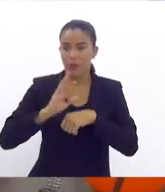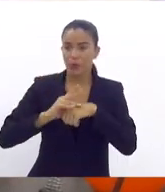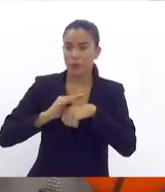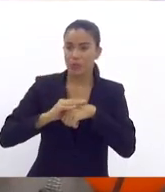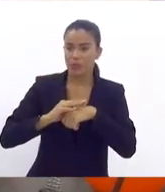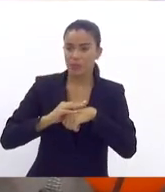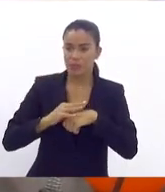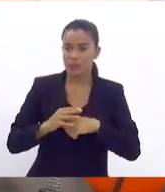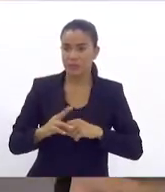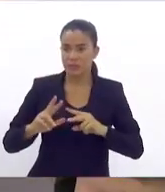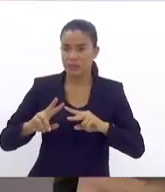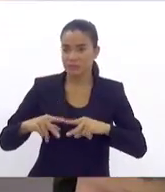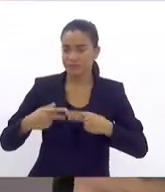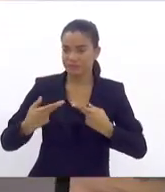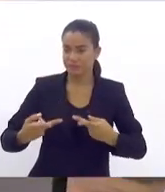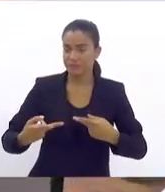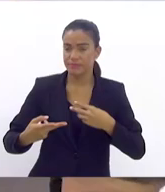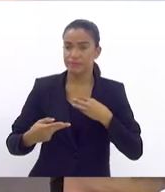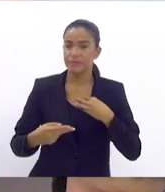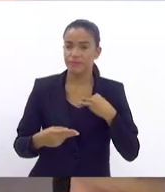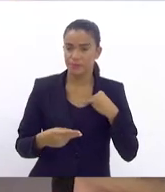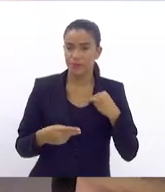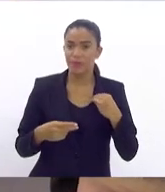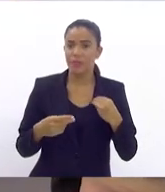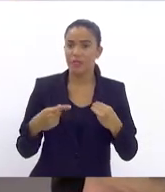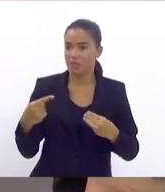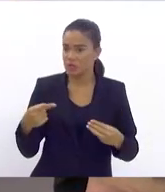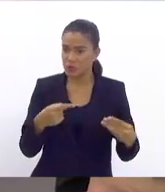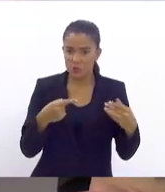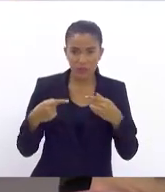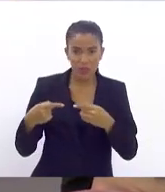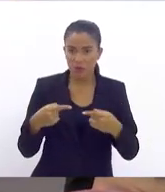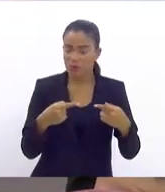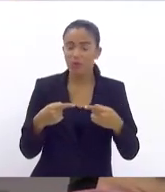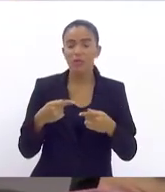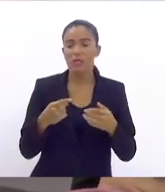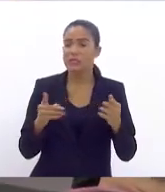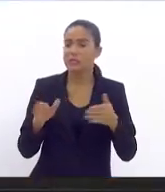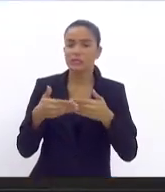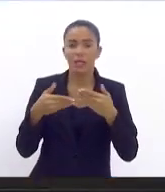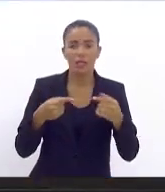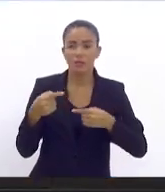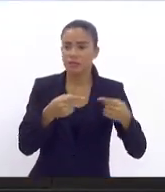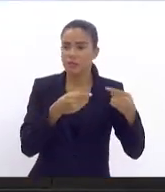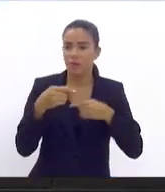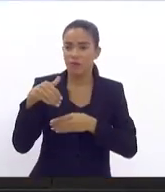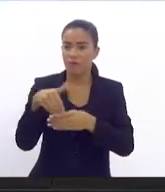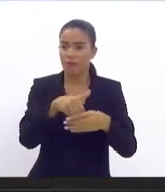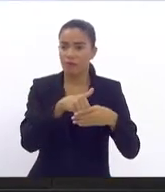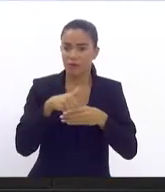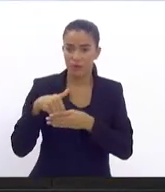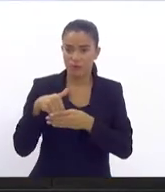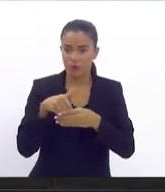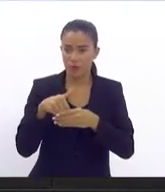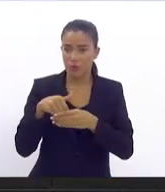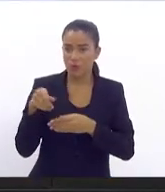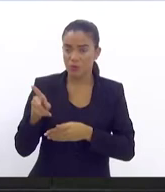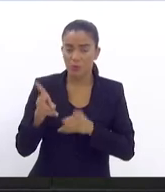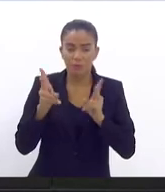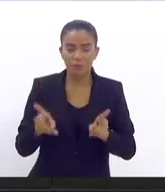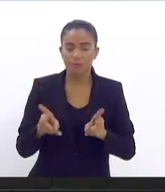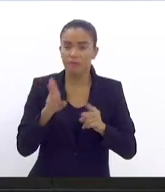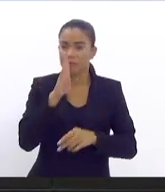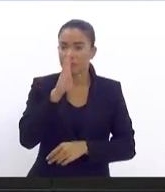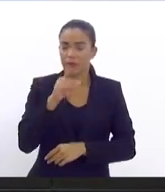transmissíveis. Em discussão, não havendo quem queira discutir, encerrada a discussão, em votação, senhores que aprovam, permaneçam como